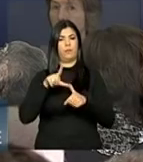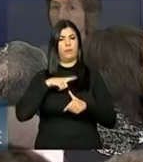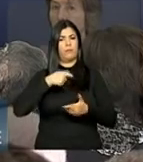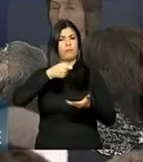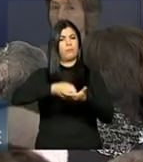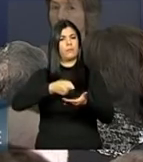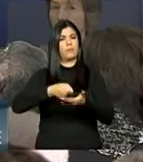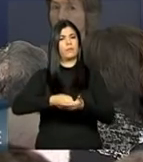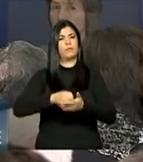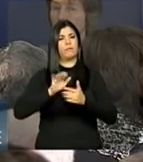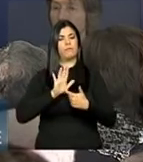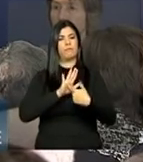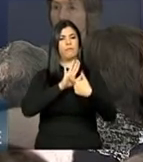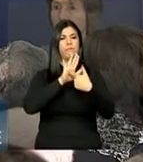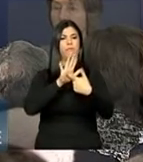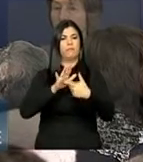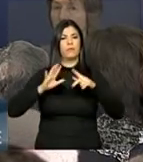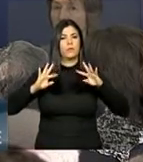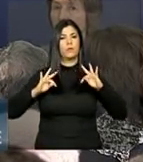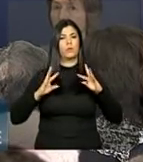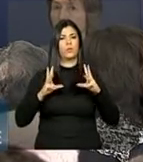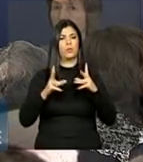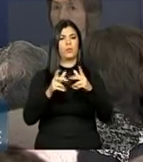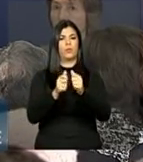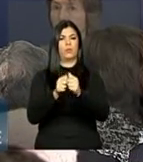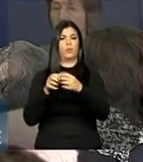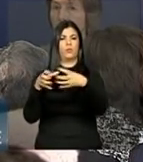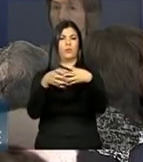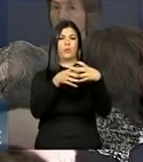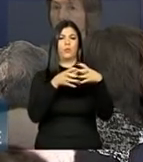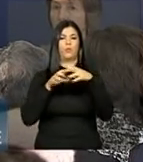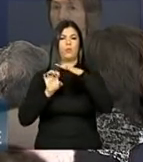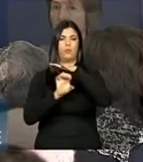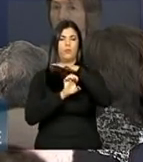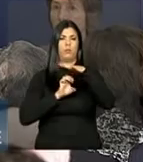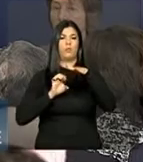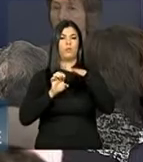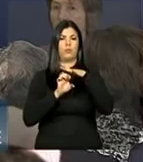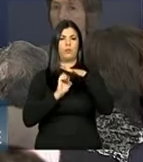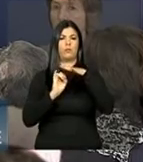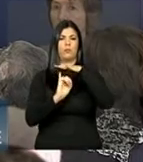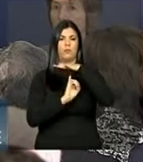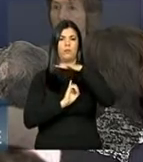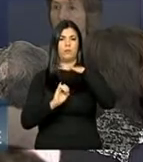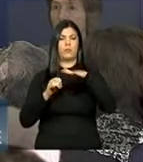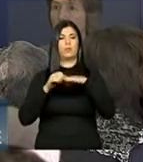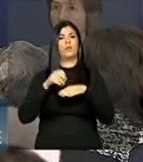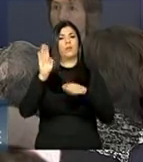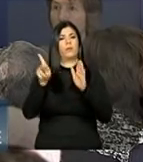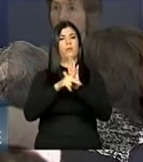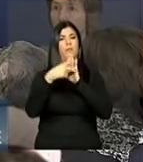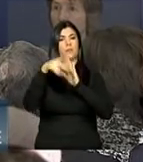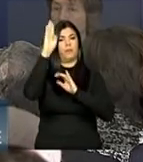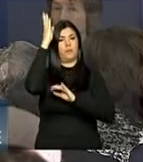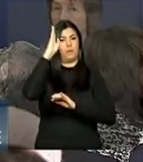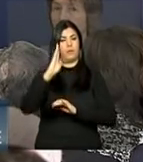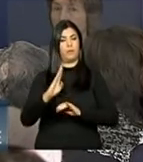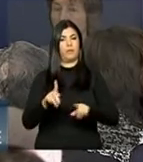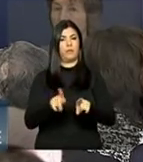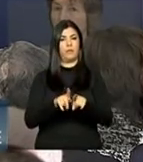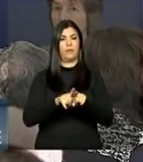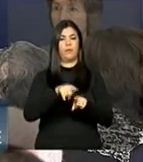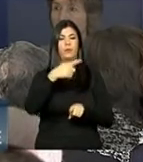ser considerados por todas as entidades não só do estado brasileiro mas